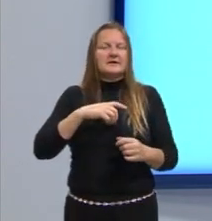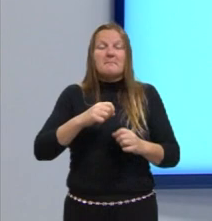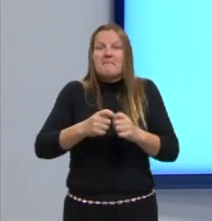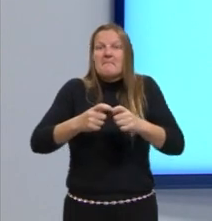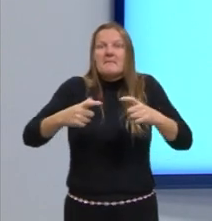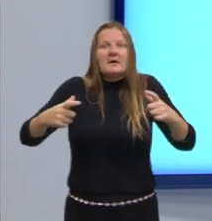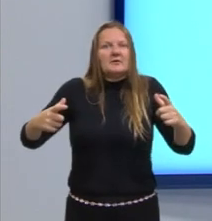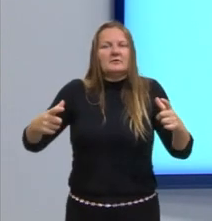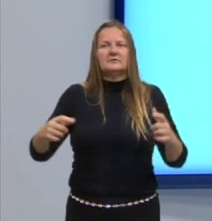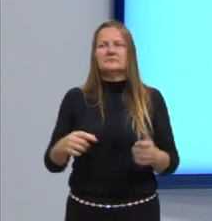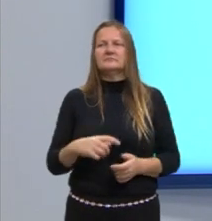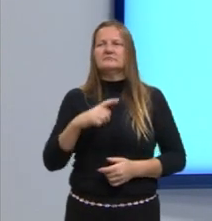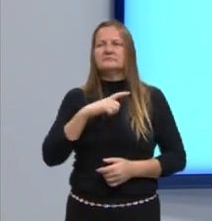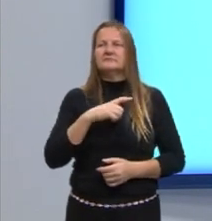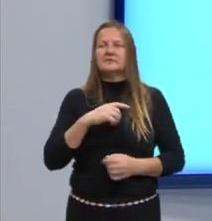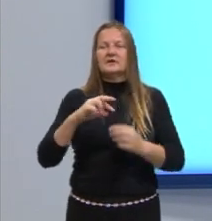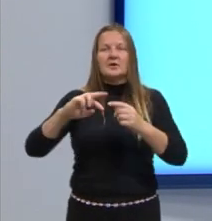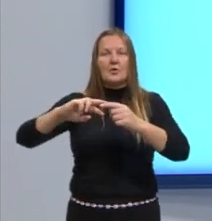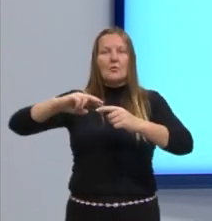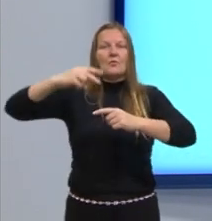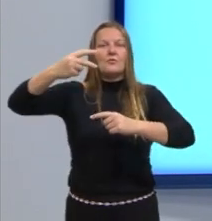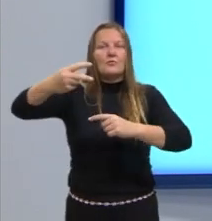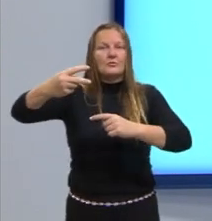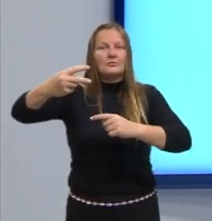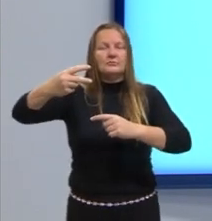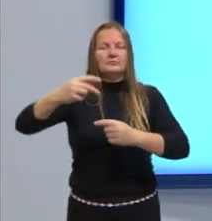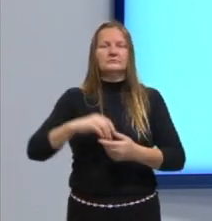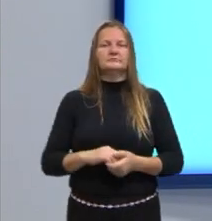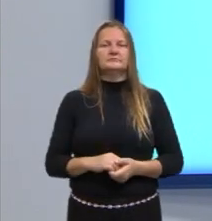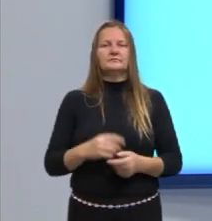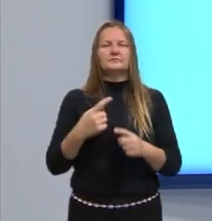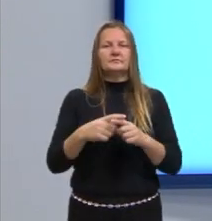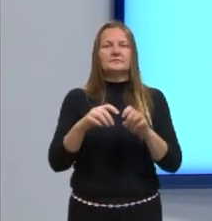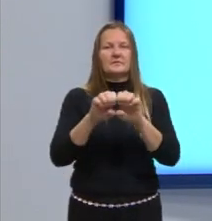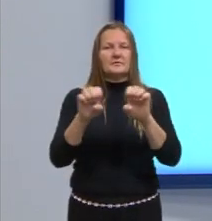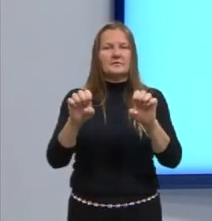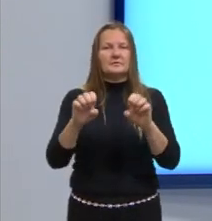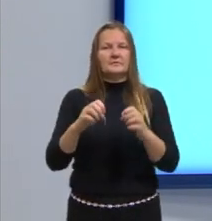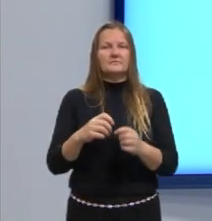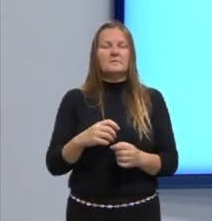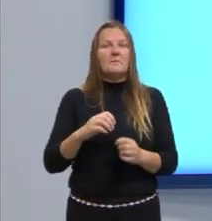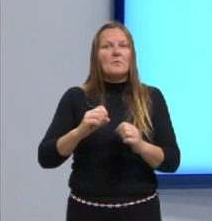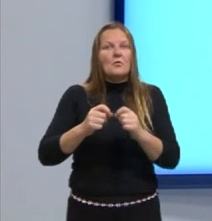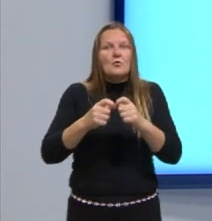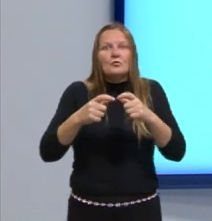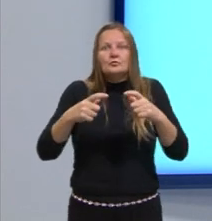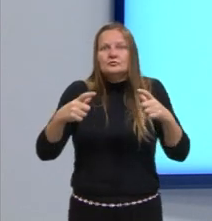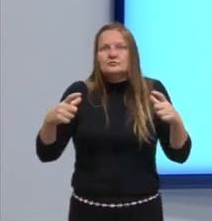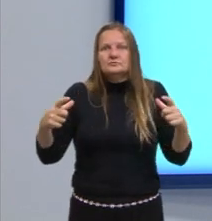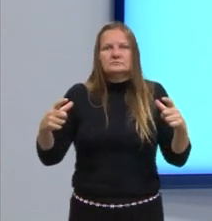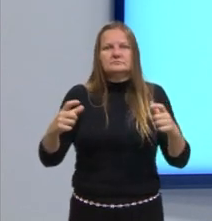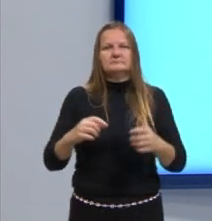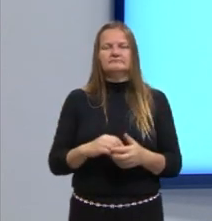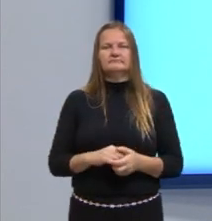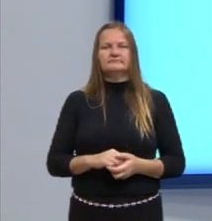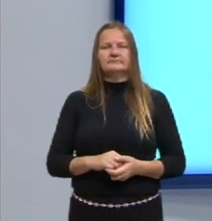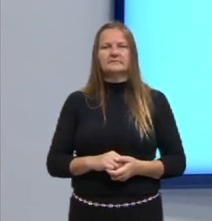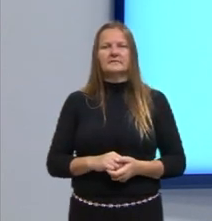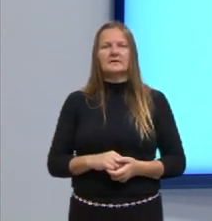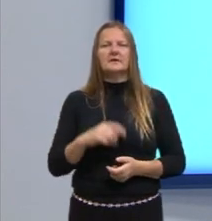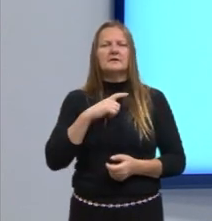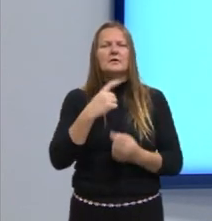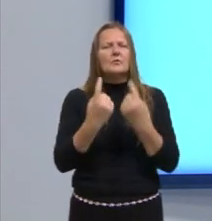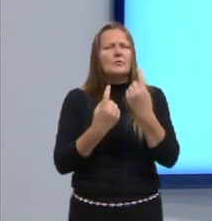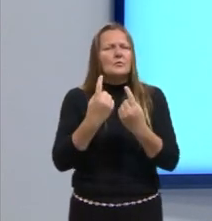e ainda tá elevado ao quadrado nessa equação Então veja um valor muito maior uma pequena